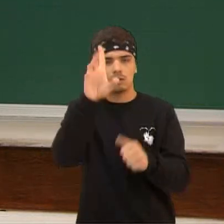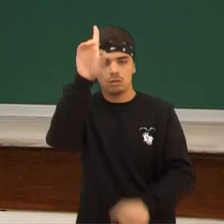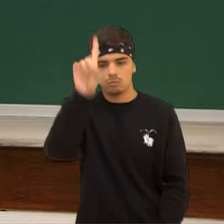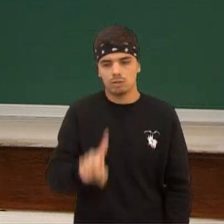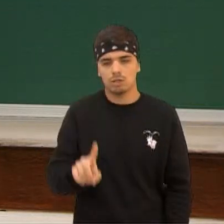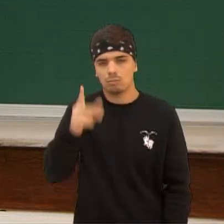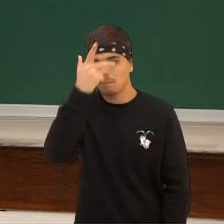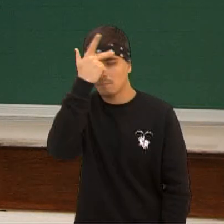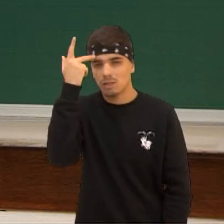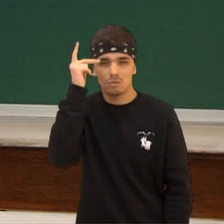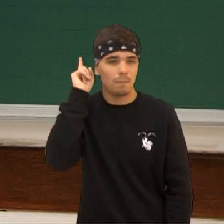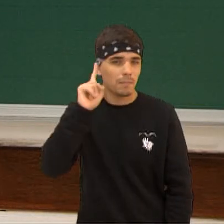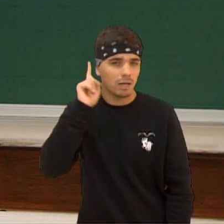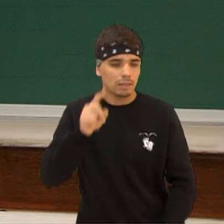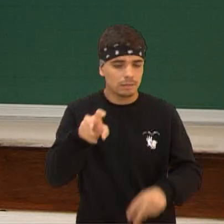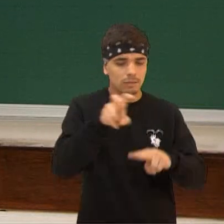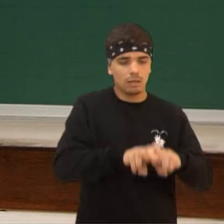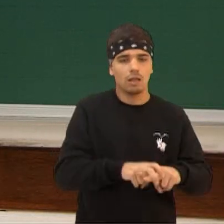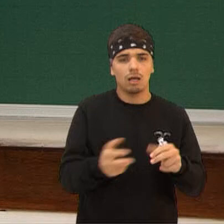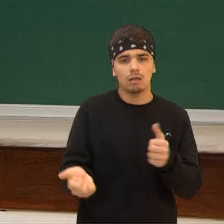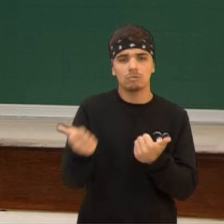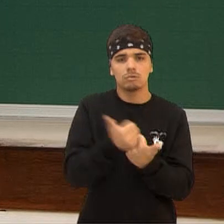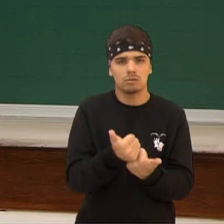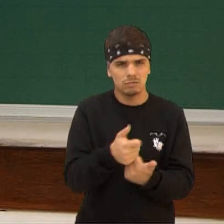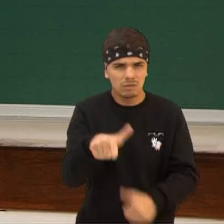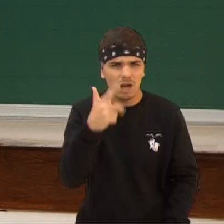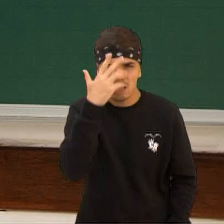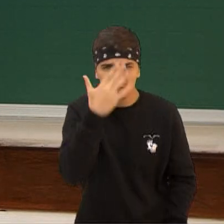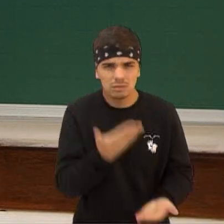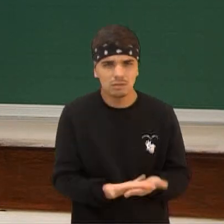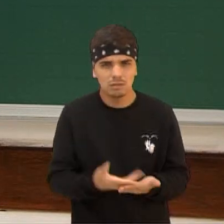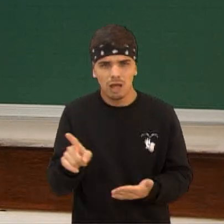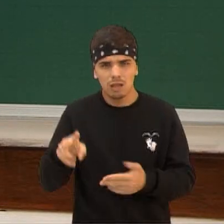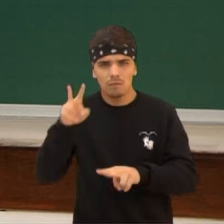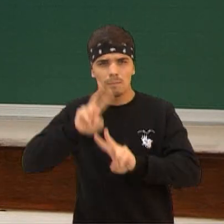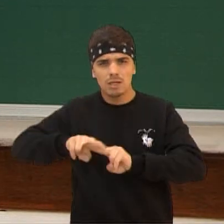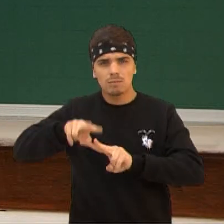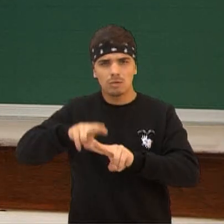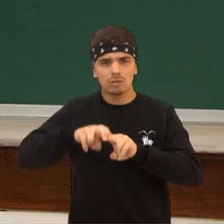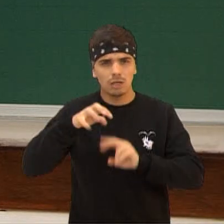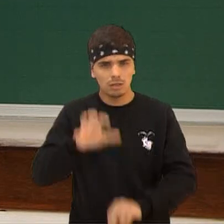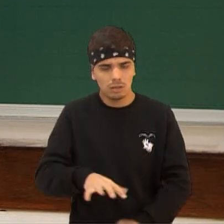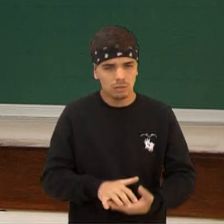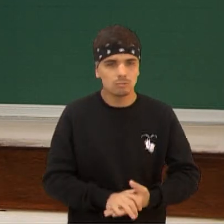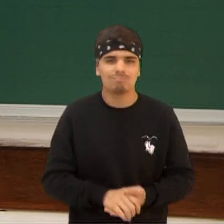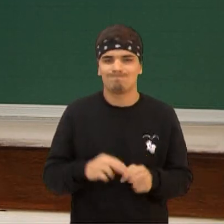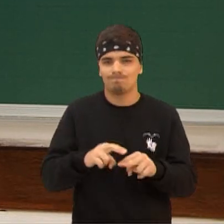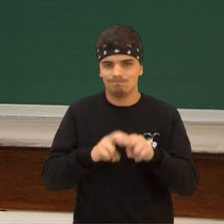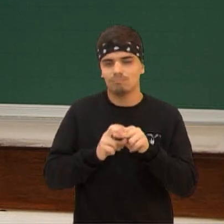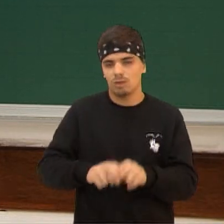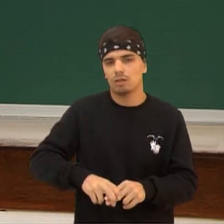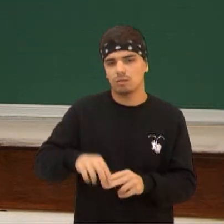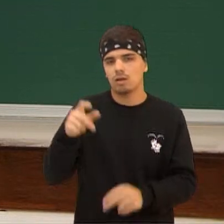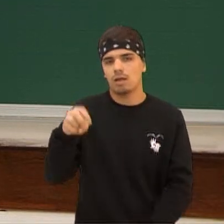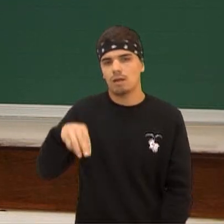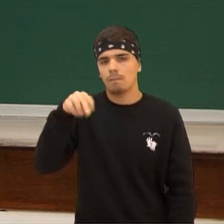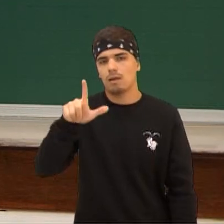branca a sentar. Vocês conseguem acreditar nisso? Que por causa disso ela foi presa. Então Martin Luther King fez toda essa